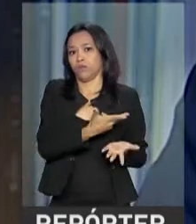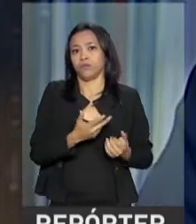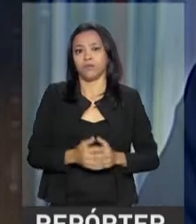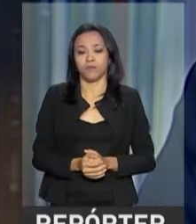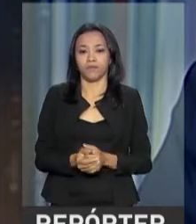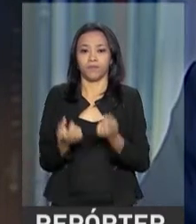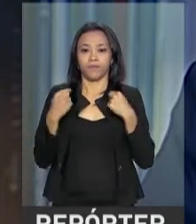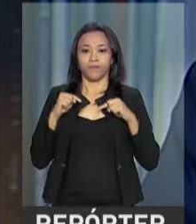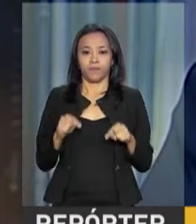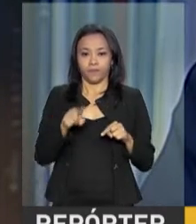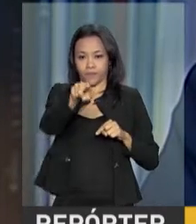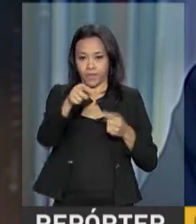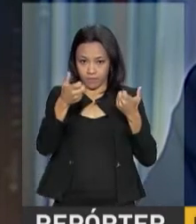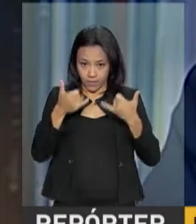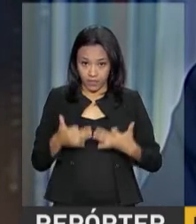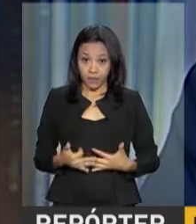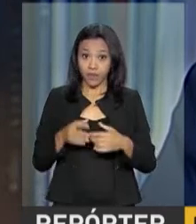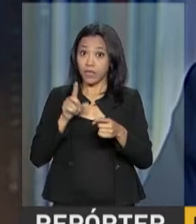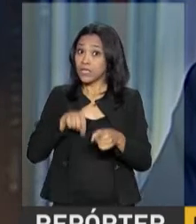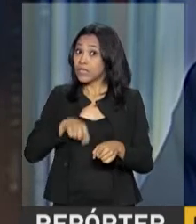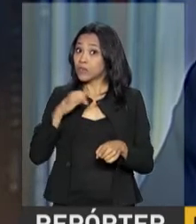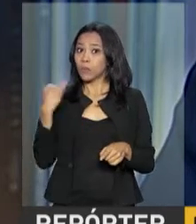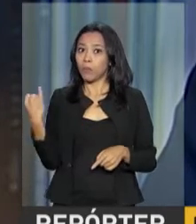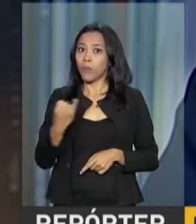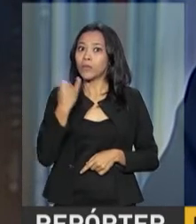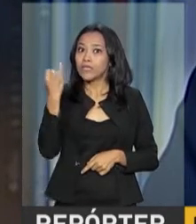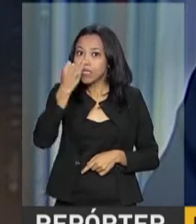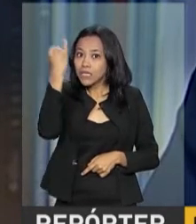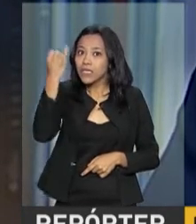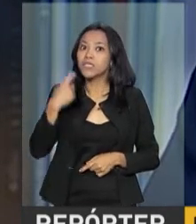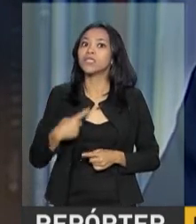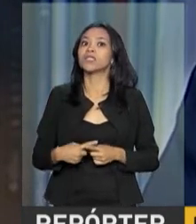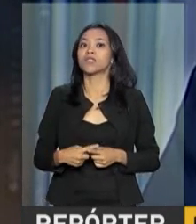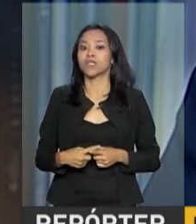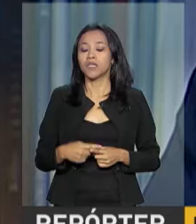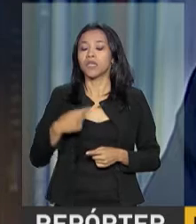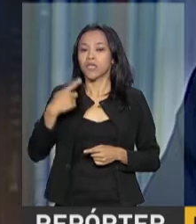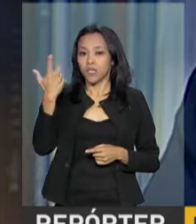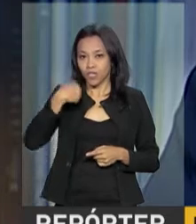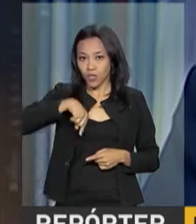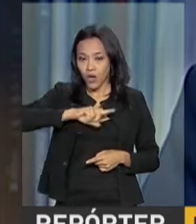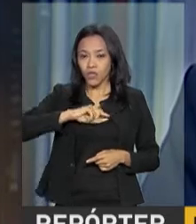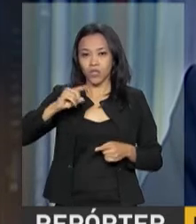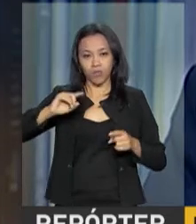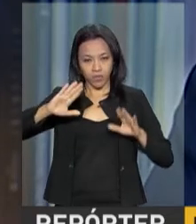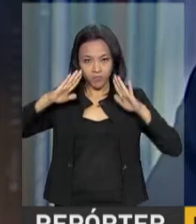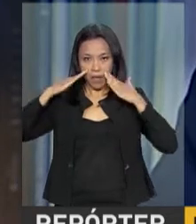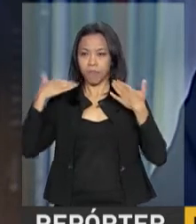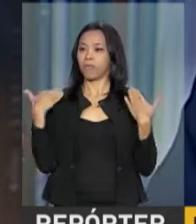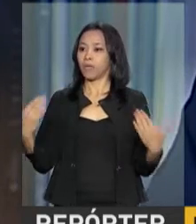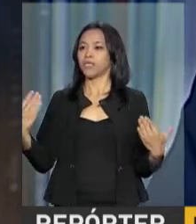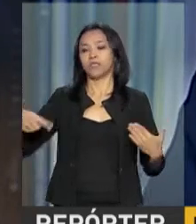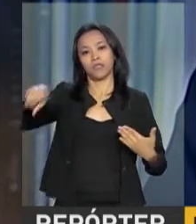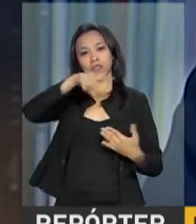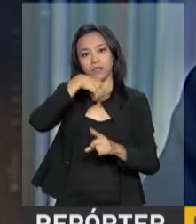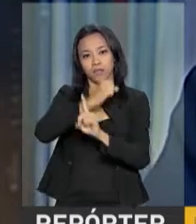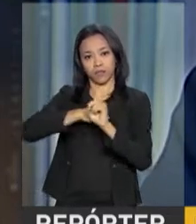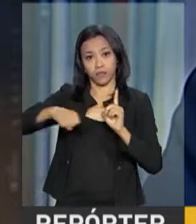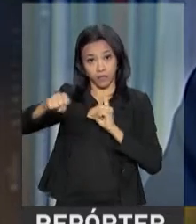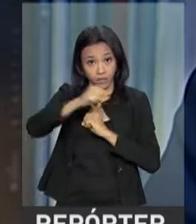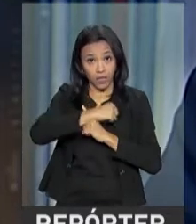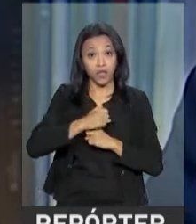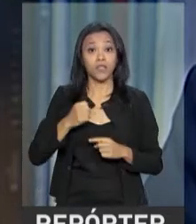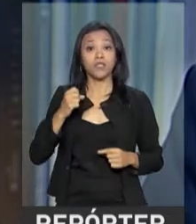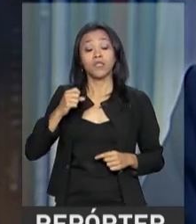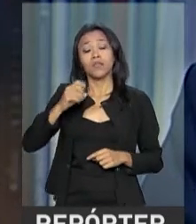isso é importante sinal exterior que nós estamos dando para a sociedade e sobretudo para